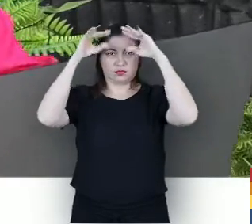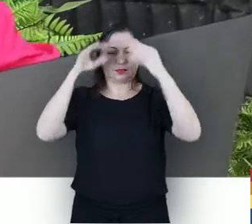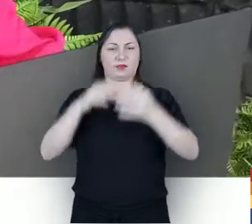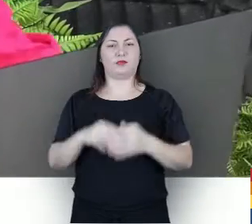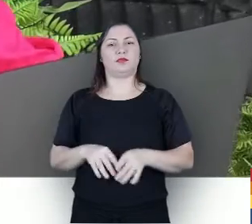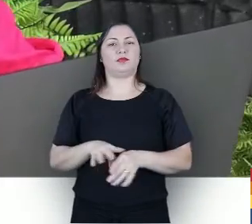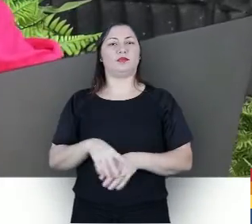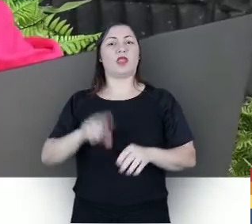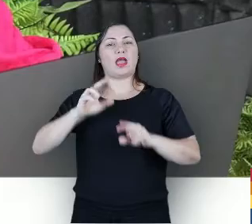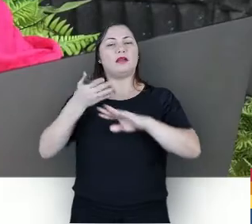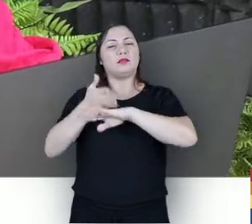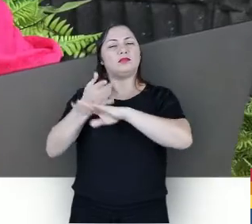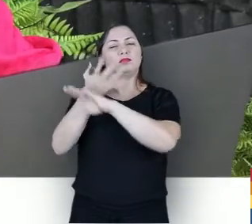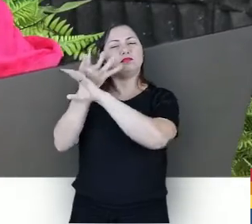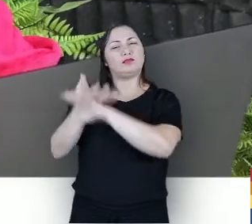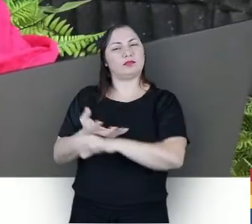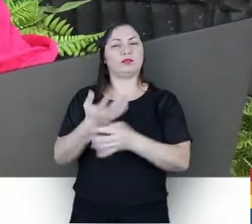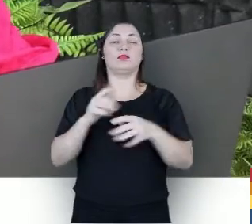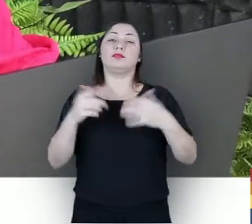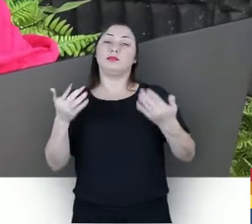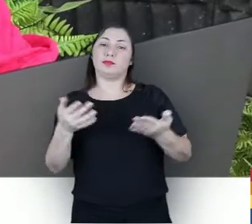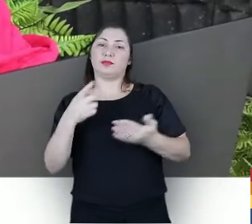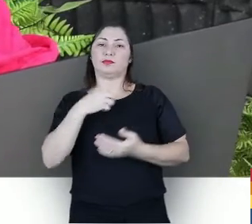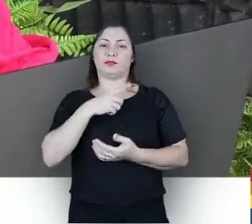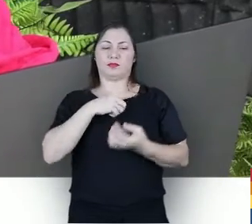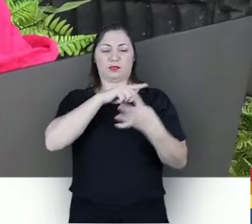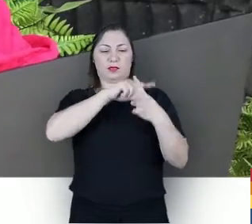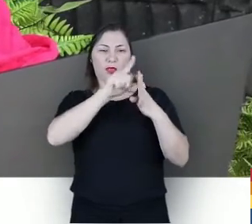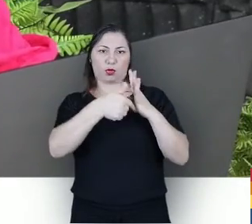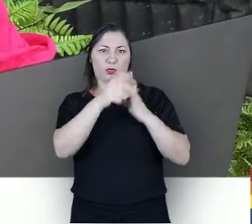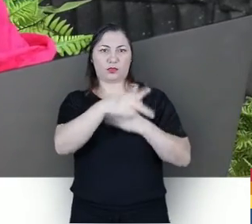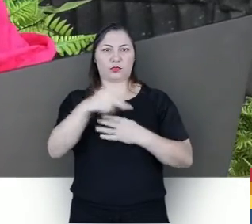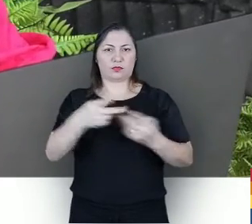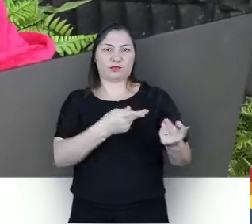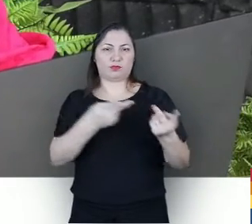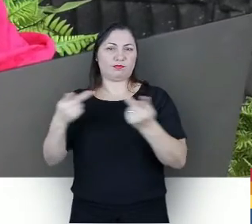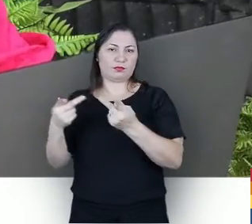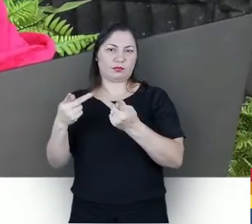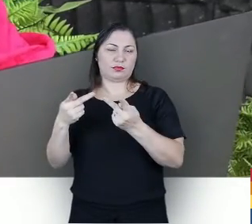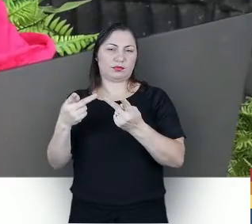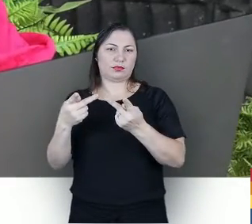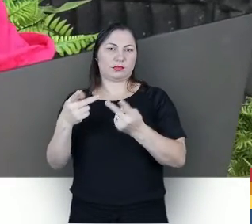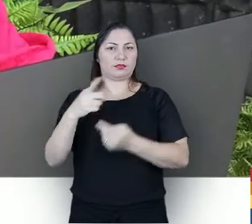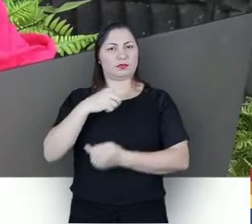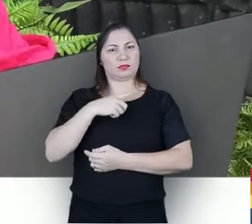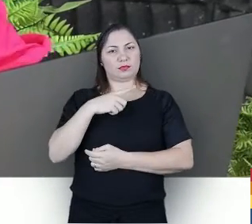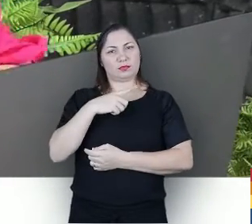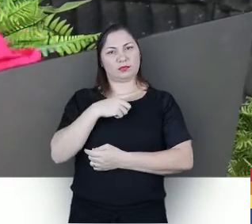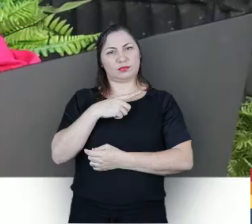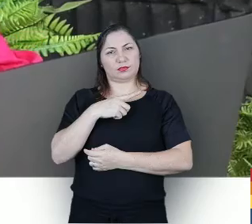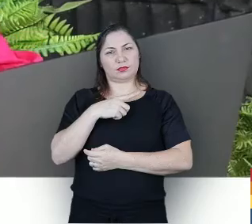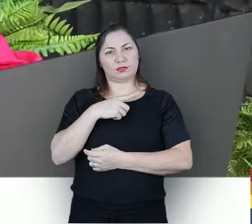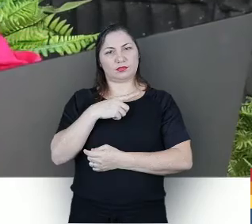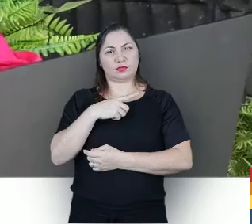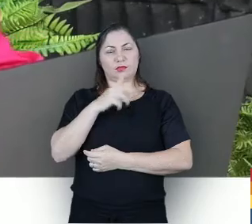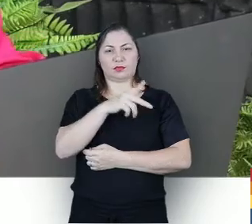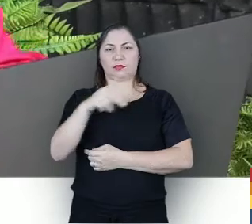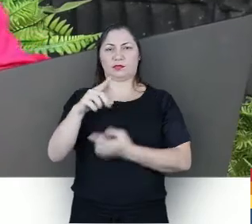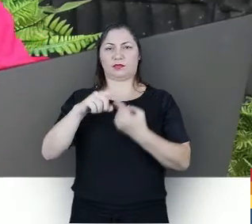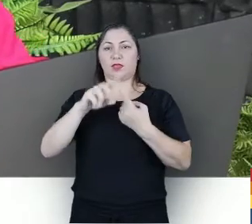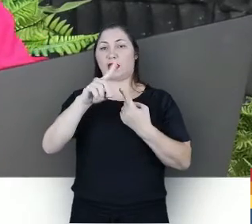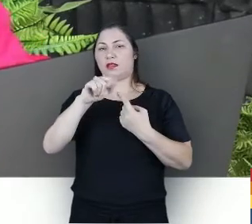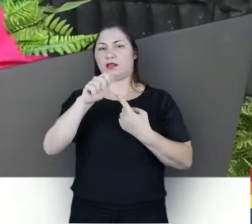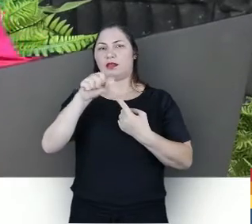Breno, professora Cristiane Lima, professora Karine Miranda e a professora Francisca Costa. Para este momento, a